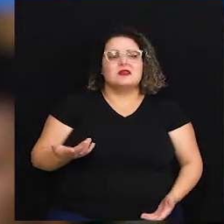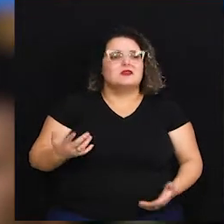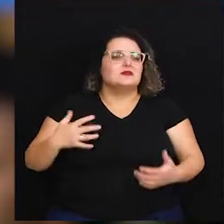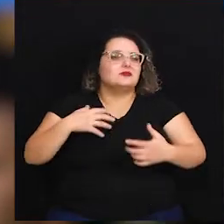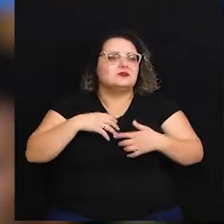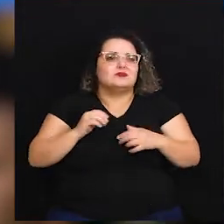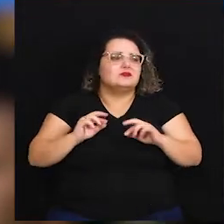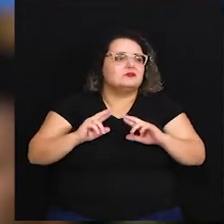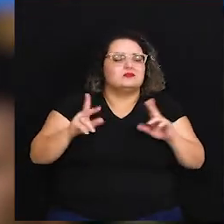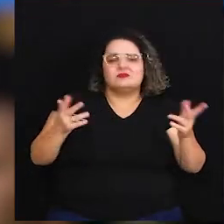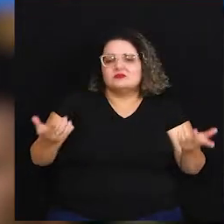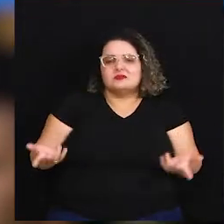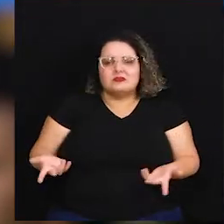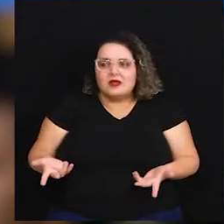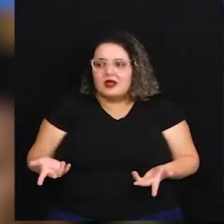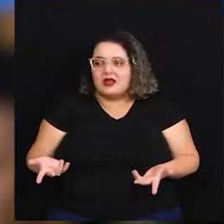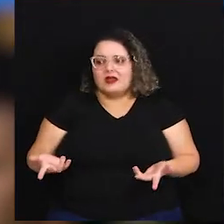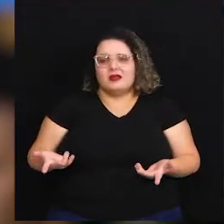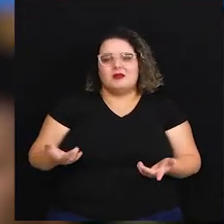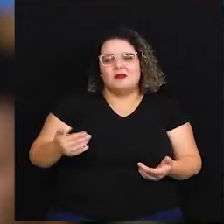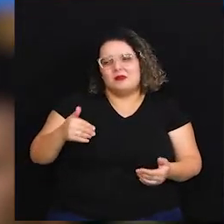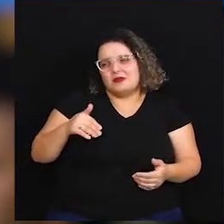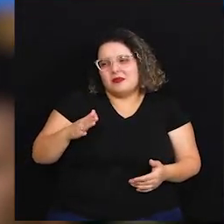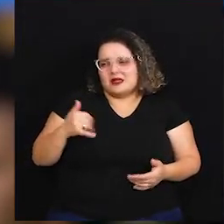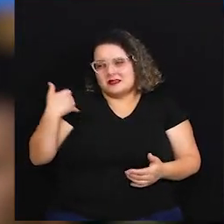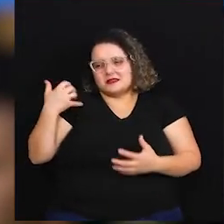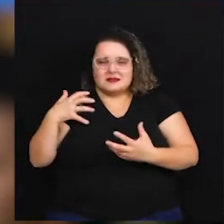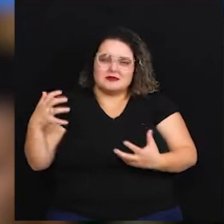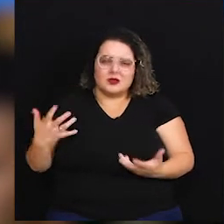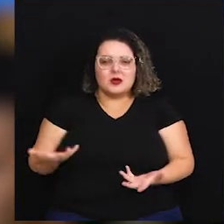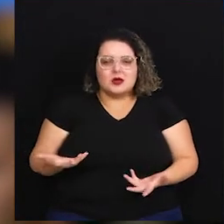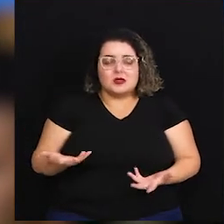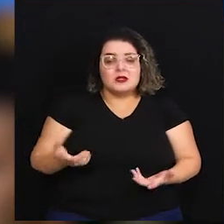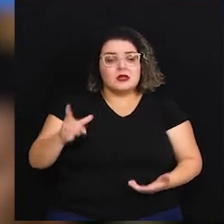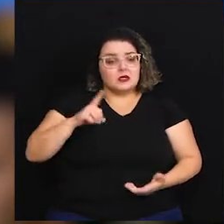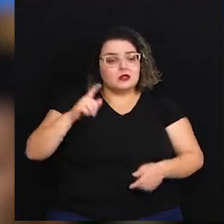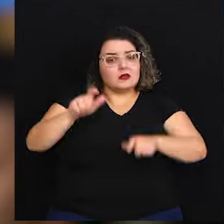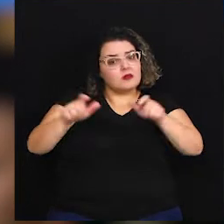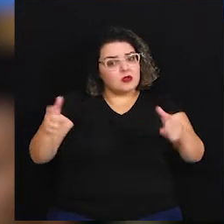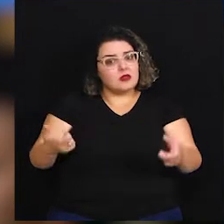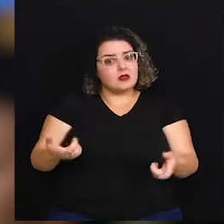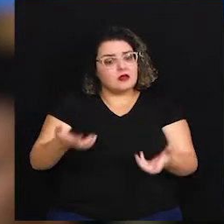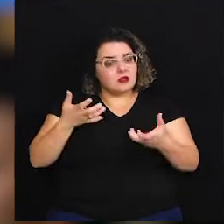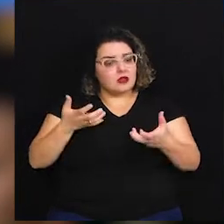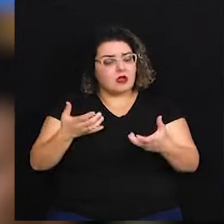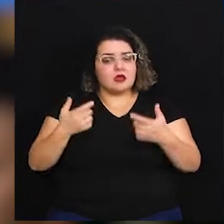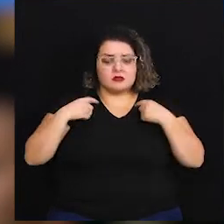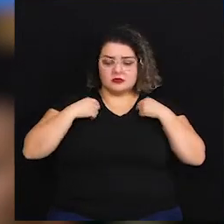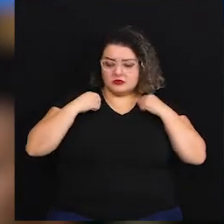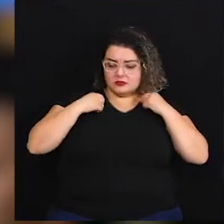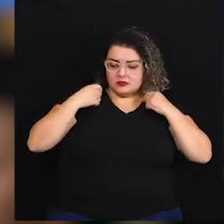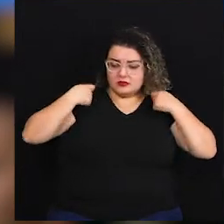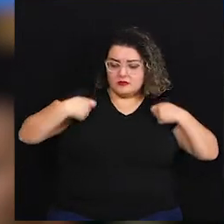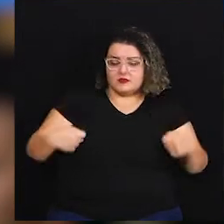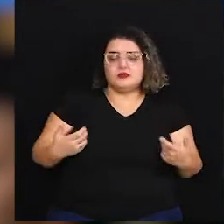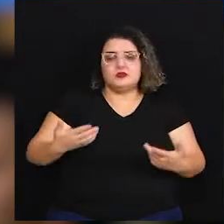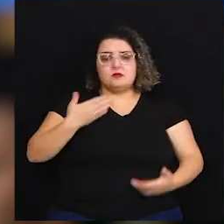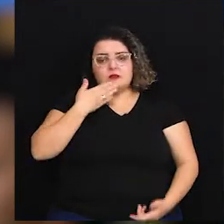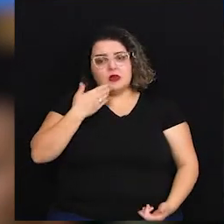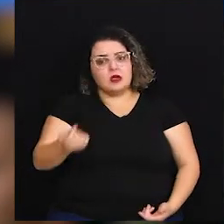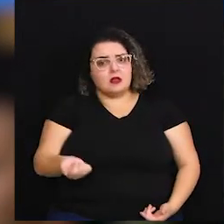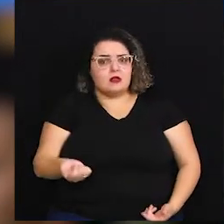uma forma mais jovial, mais atraente, né? Quer se sentir melhor através do que ela veste. E muitas marcas não pensam